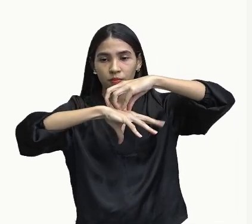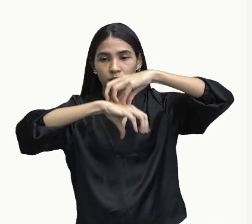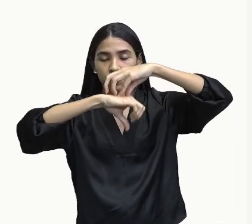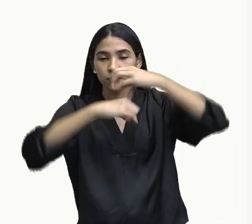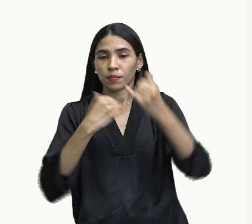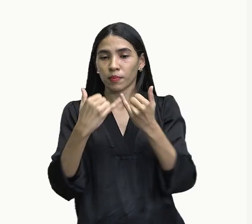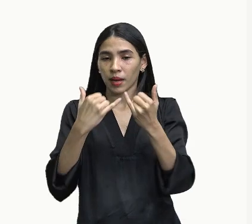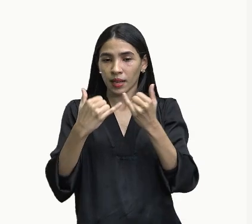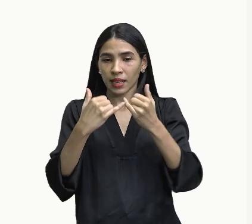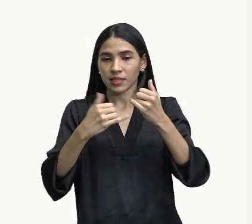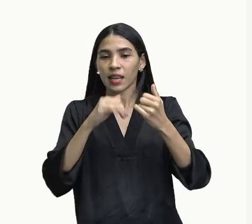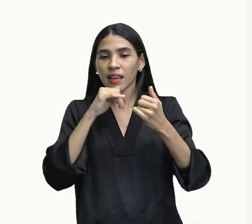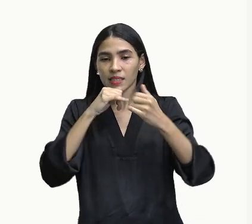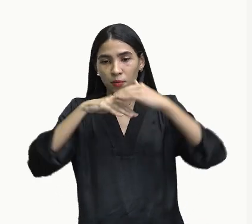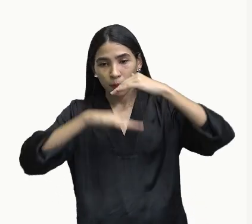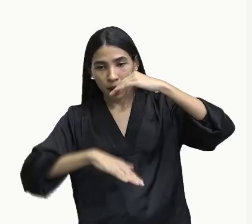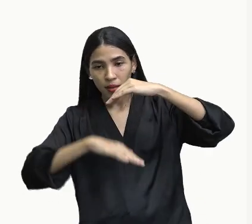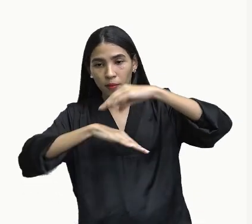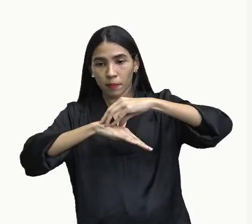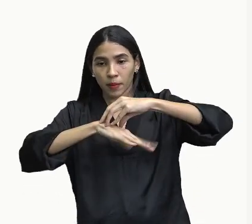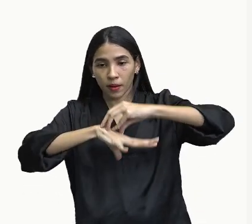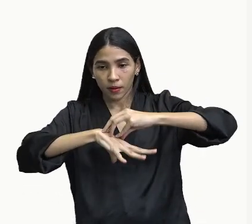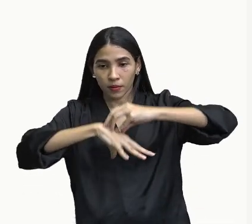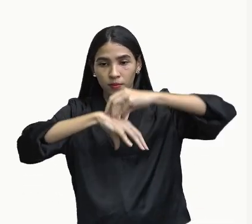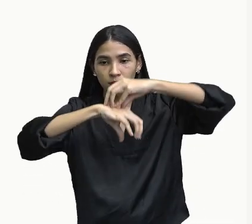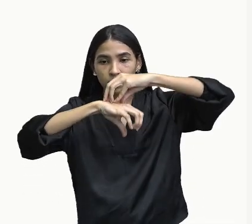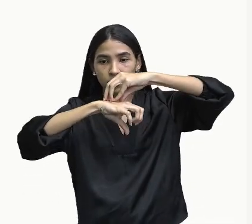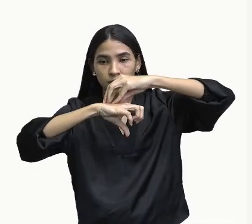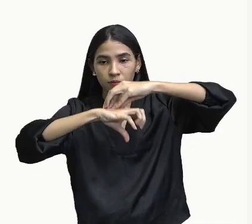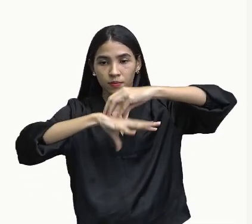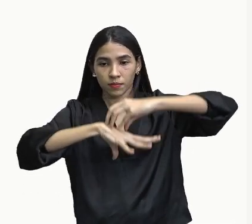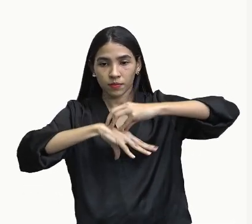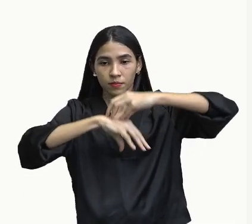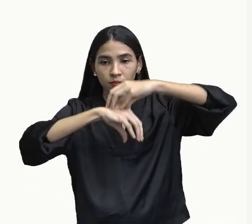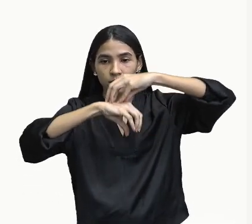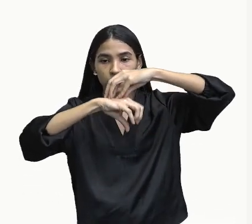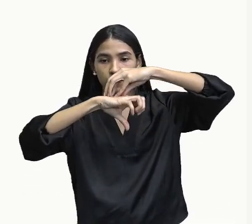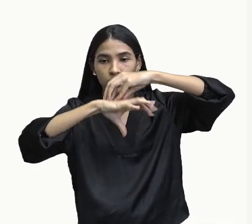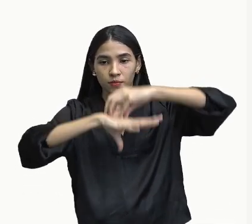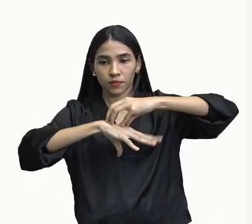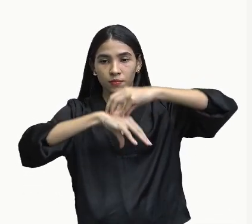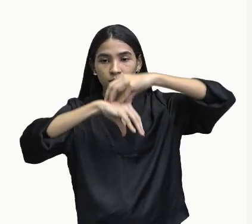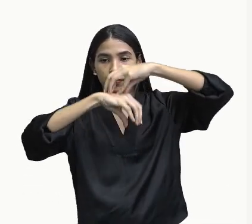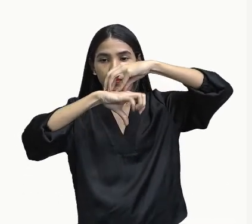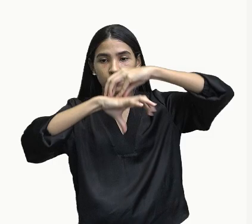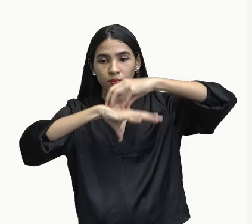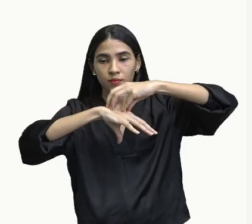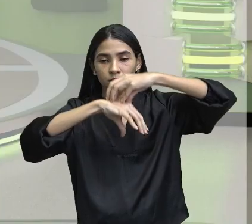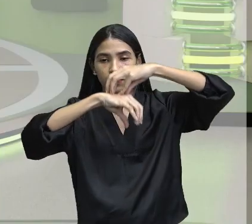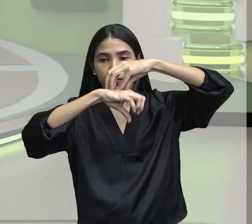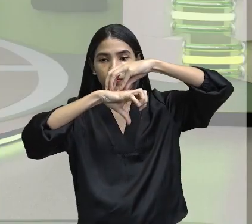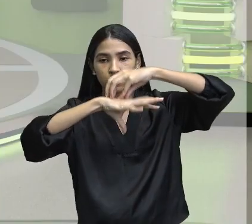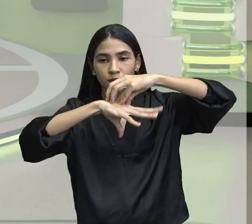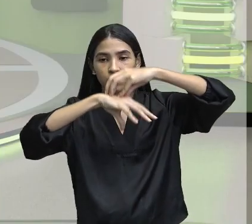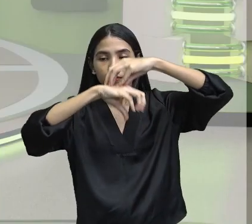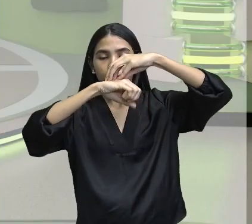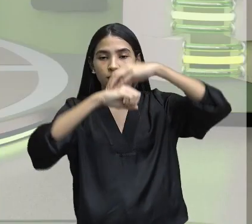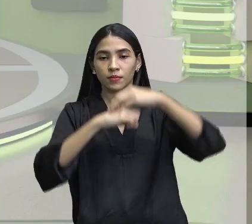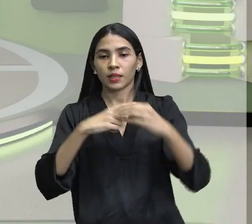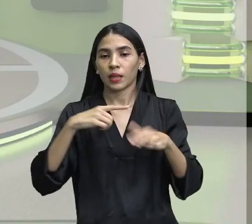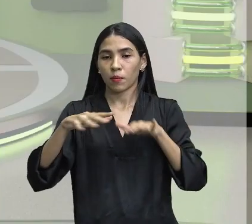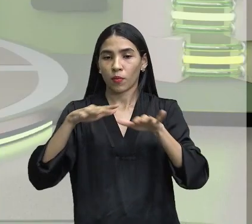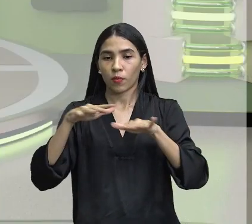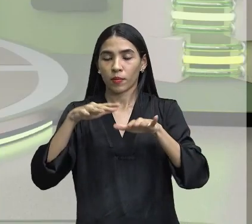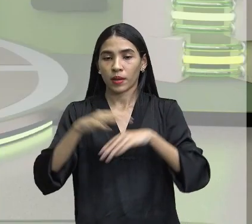tivesse um movimento para baixo, mas não, é o empuxo dela na física para elevar o corpo dela no